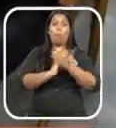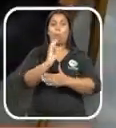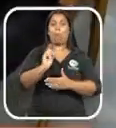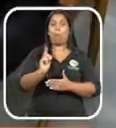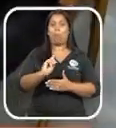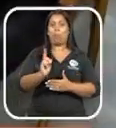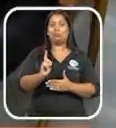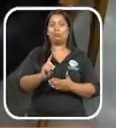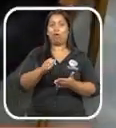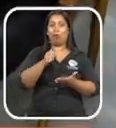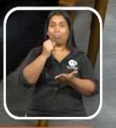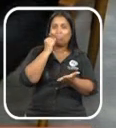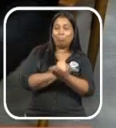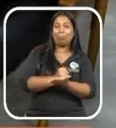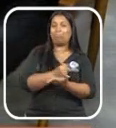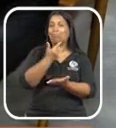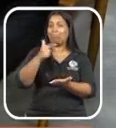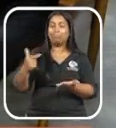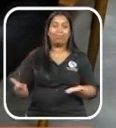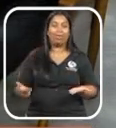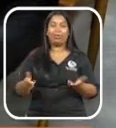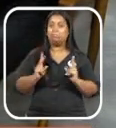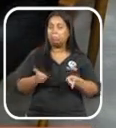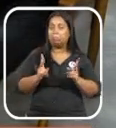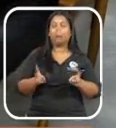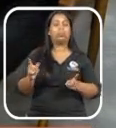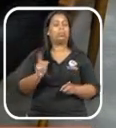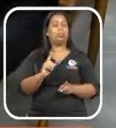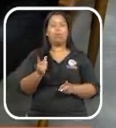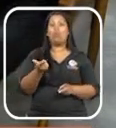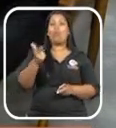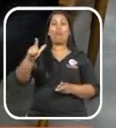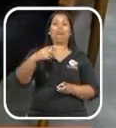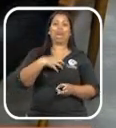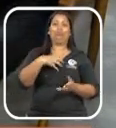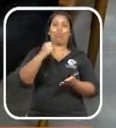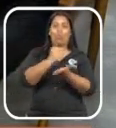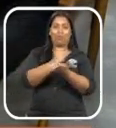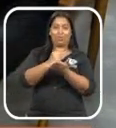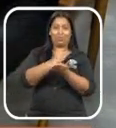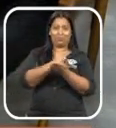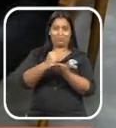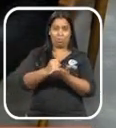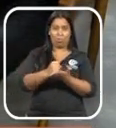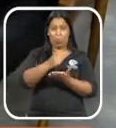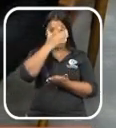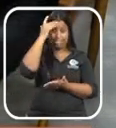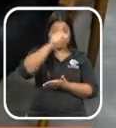outra forma de contratação. Você não contrata mais pessoas, você contrata serviço e as pessoas viram número.